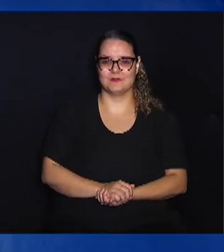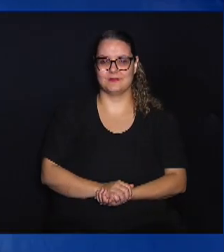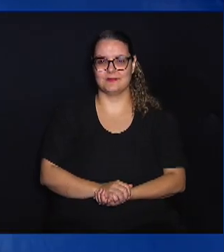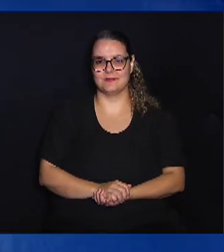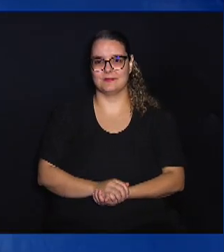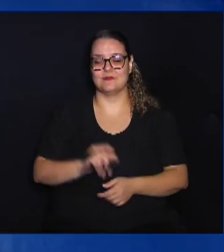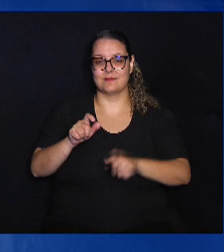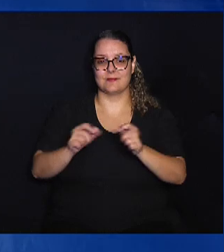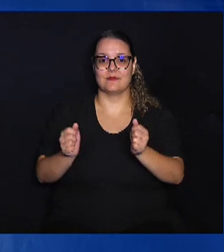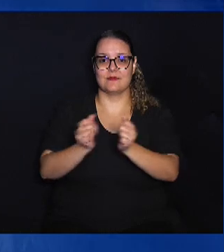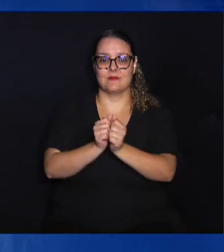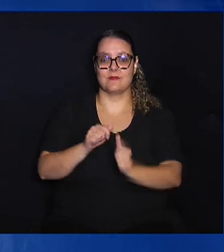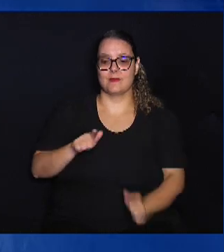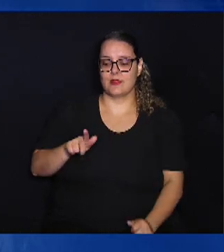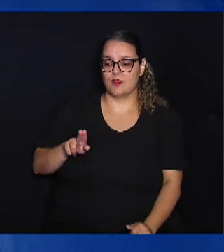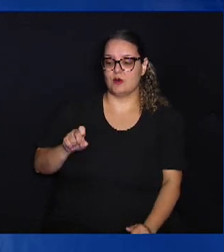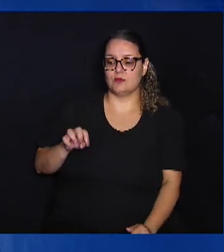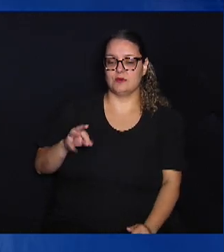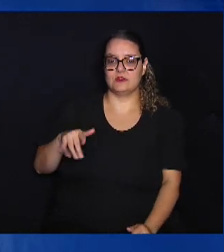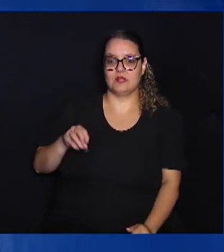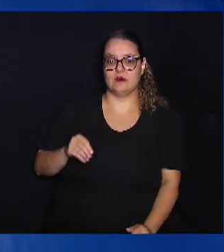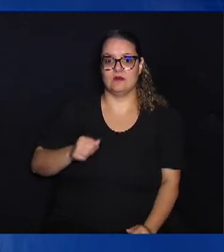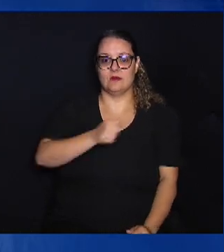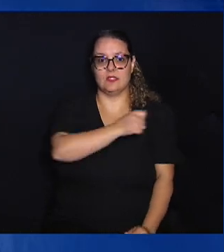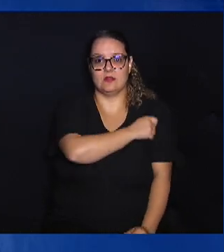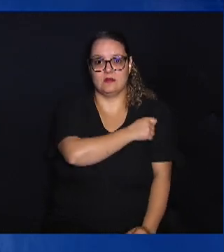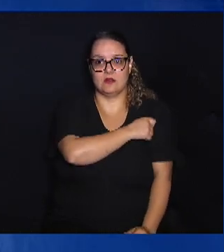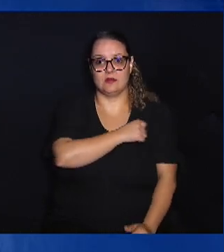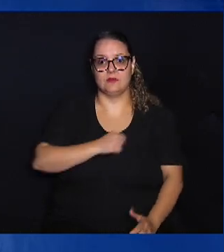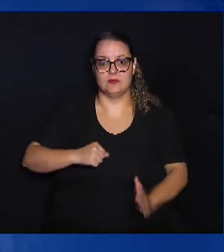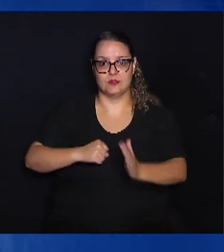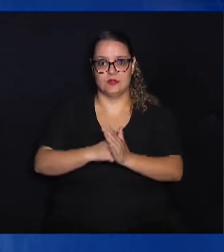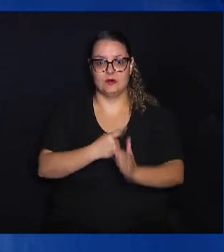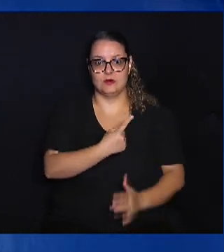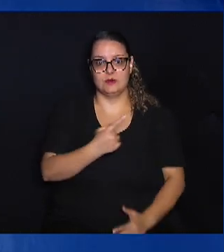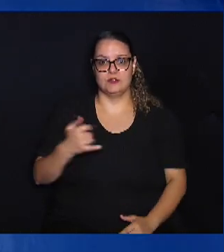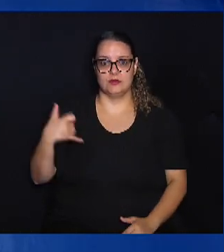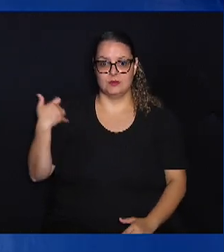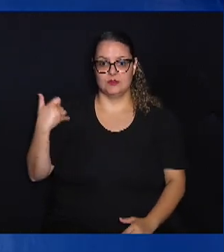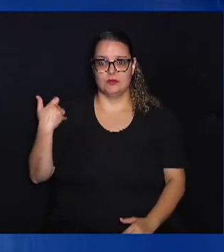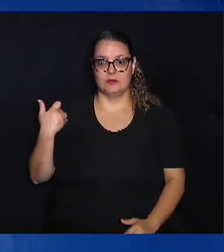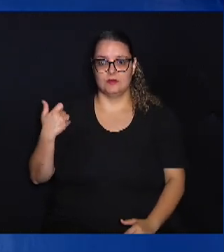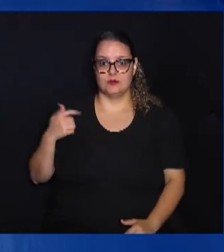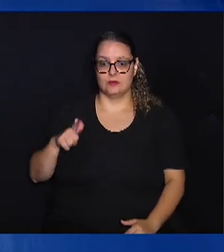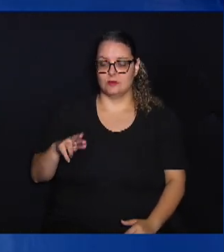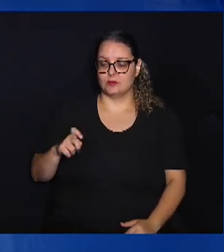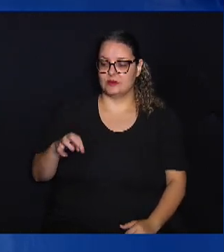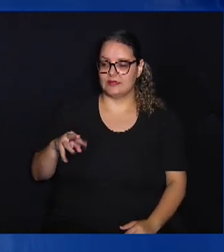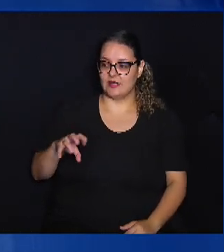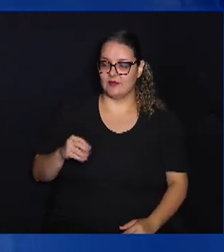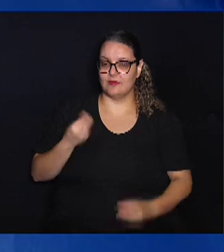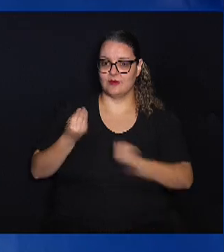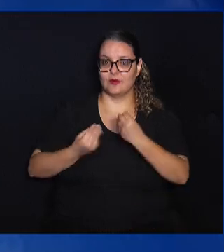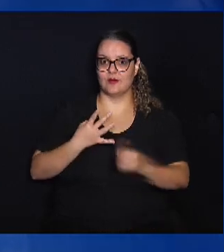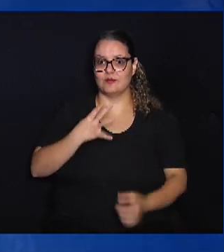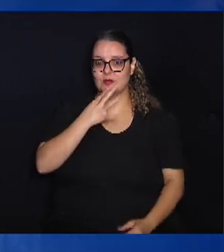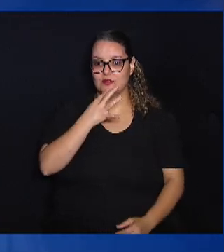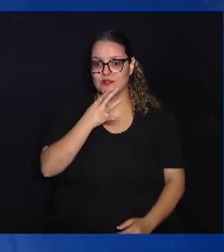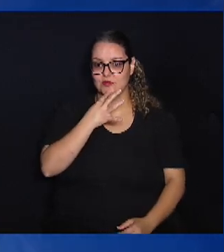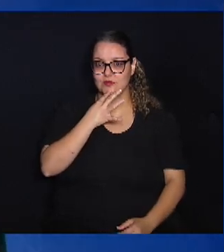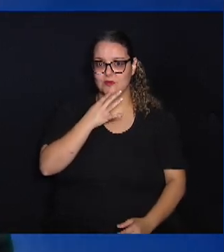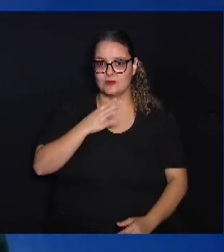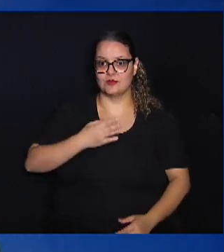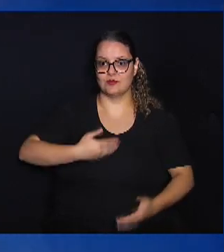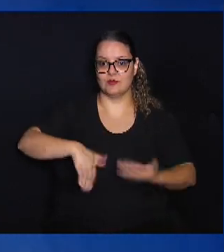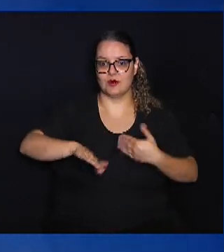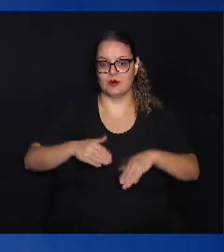Galera, eu tô aqui com o Gustavo, ele que é aluno do Sensei desde os 11 anos de idade. Gustavo, como que você conheceu o Karatê? Como